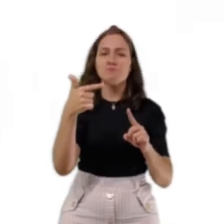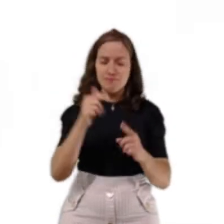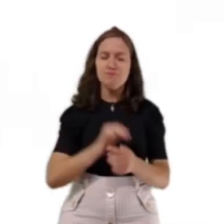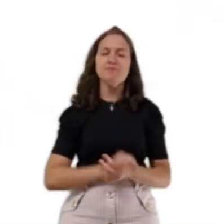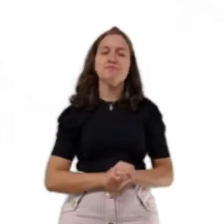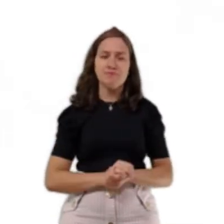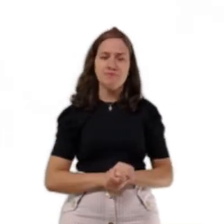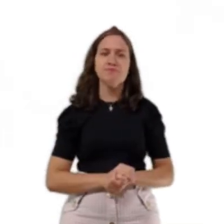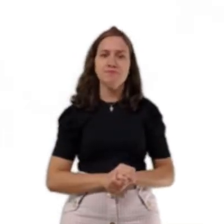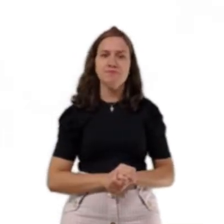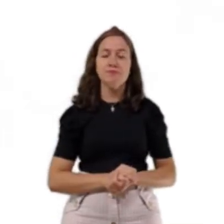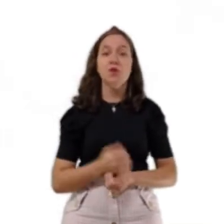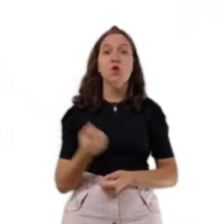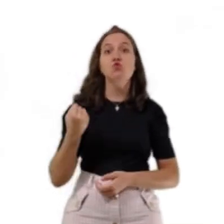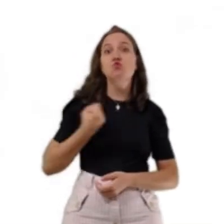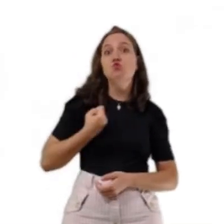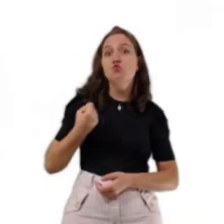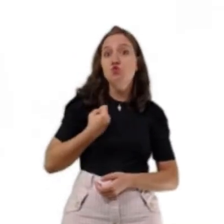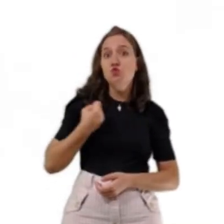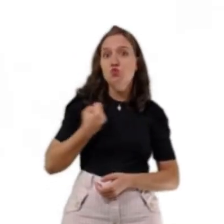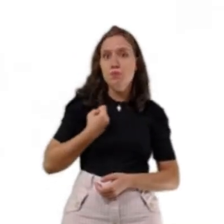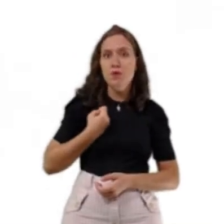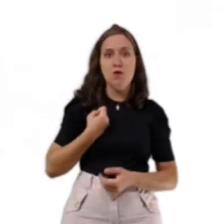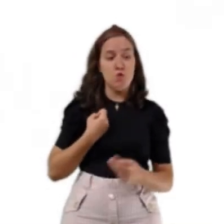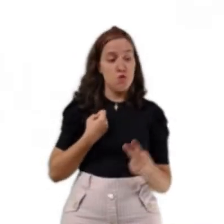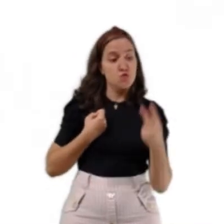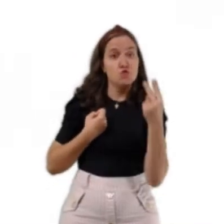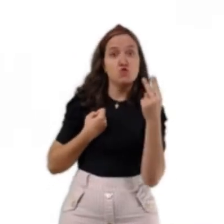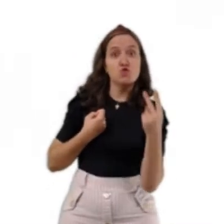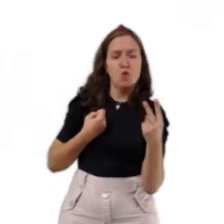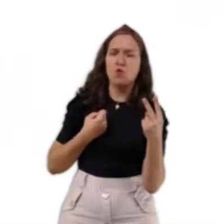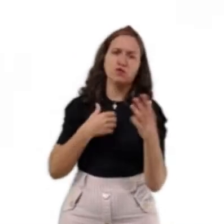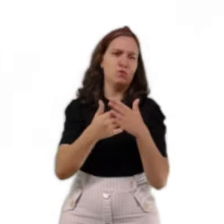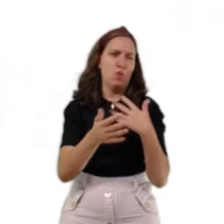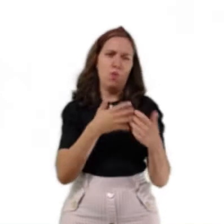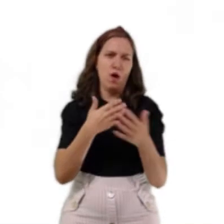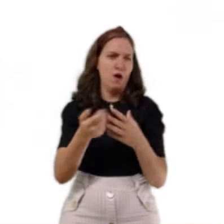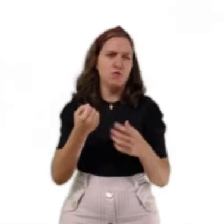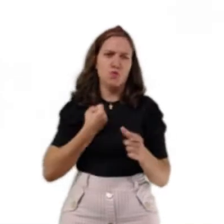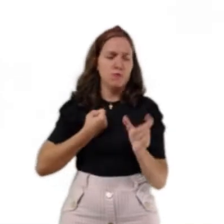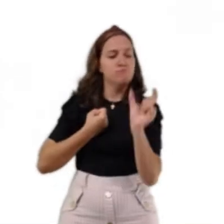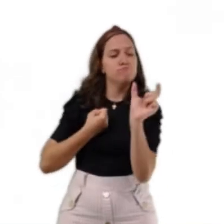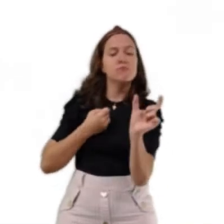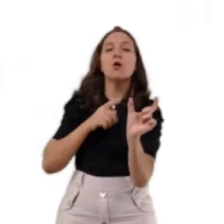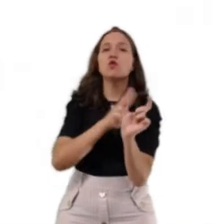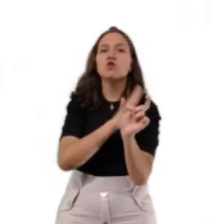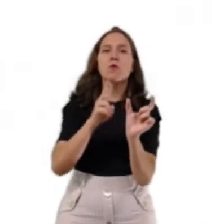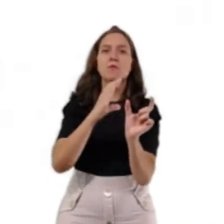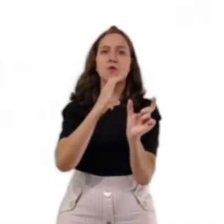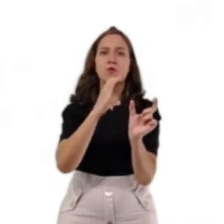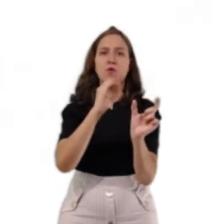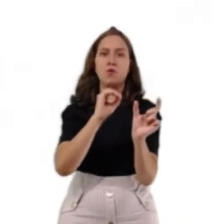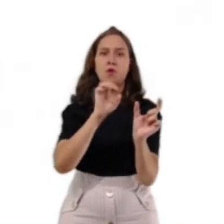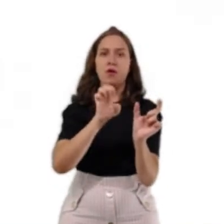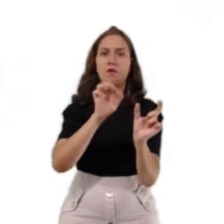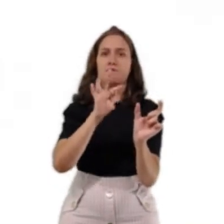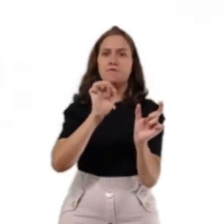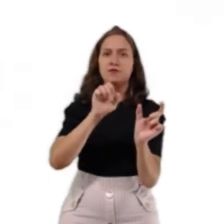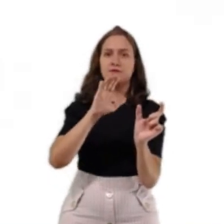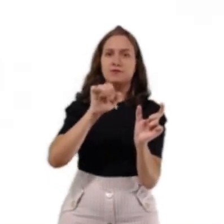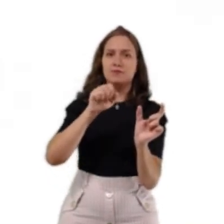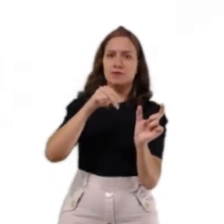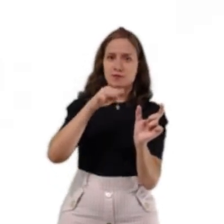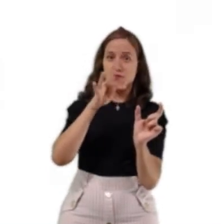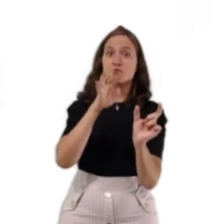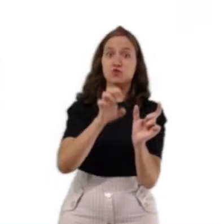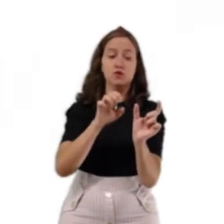a parte numérica de um termo algebrico ela é chamada de coeficiente e a parte que tem letras